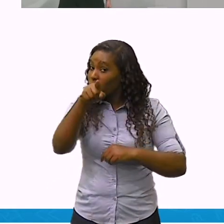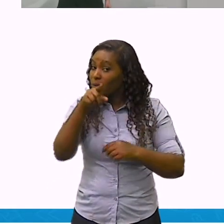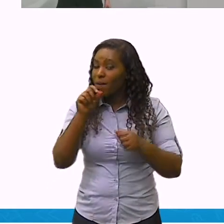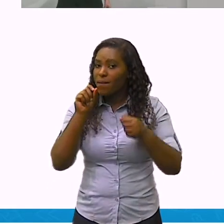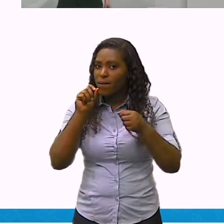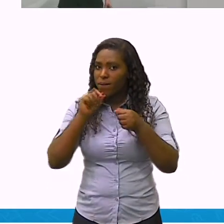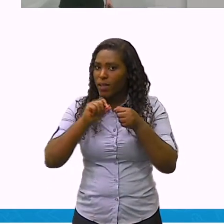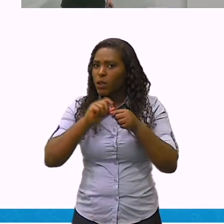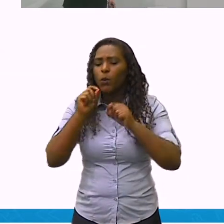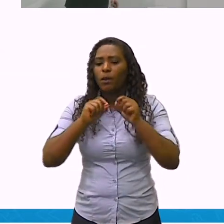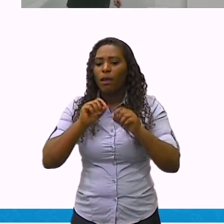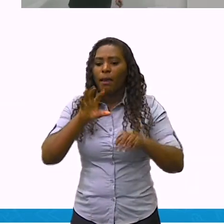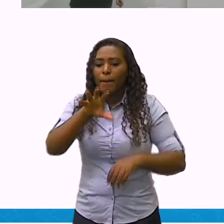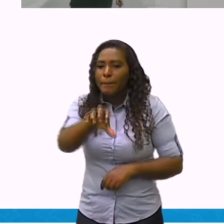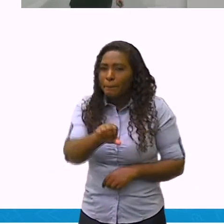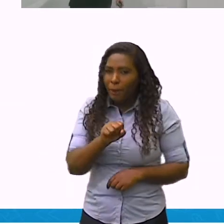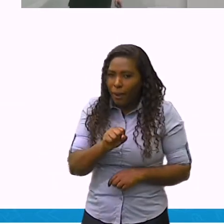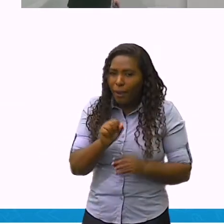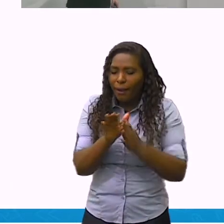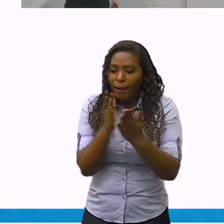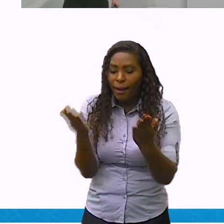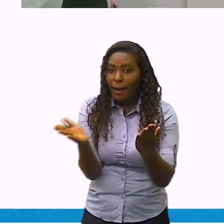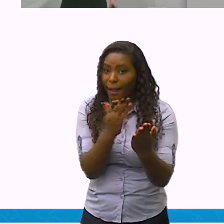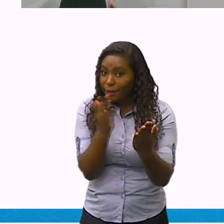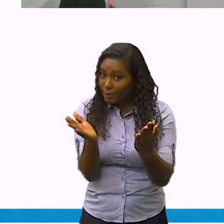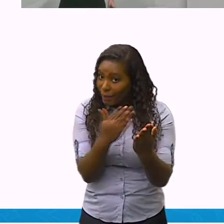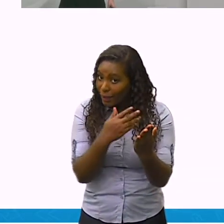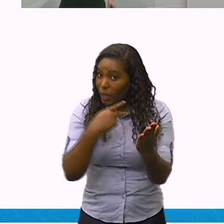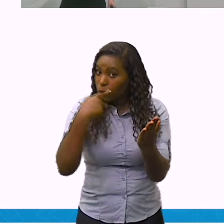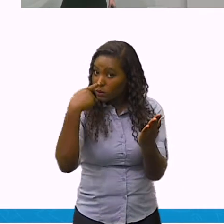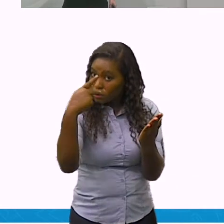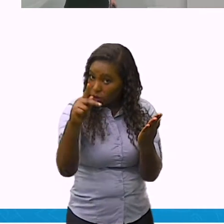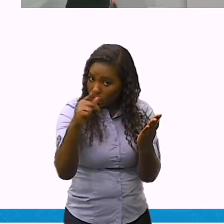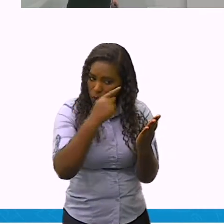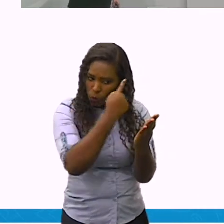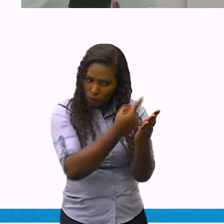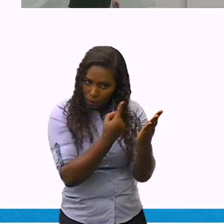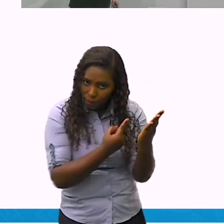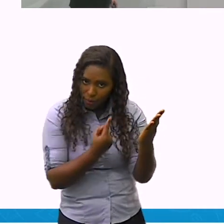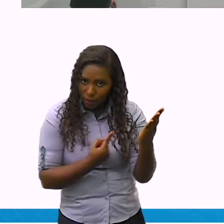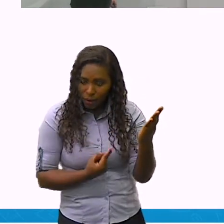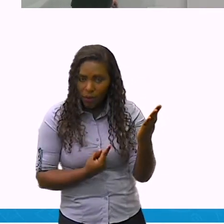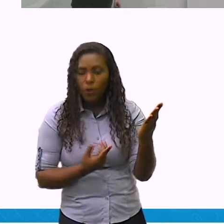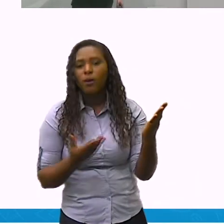seu caderno, ok? Então escreva, anote aí as respostas junto comigo.